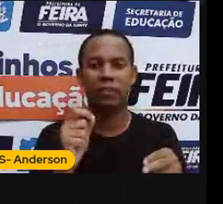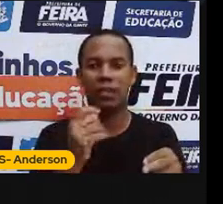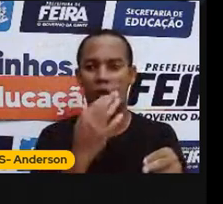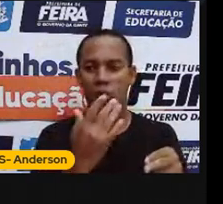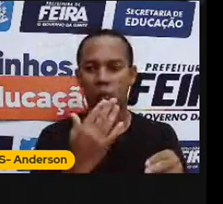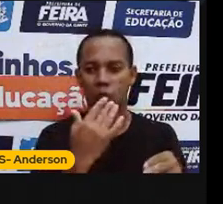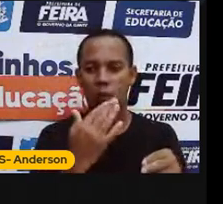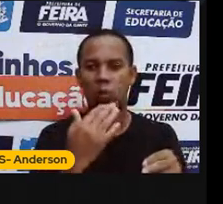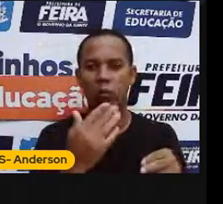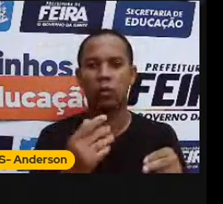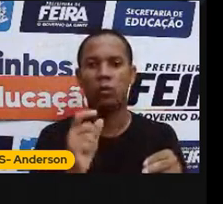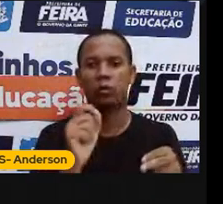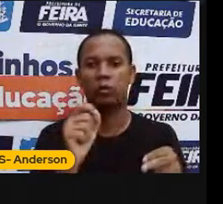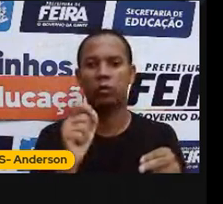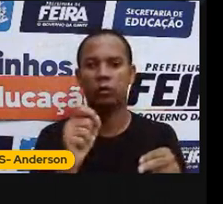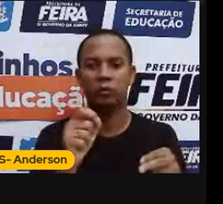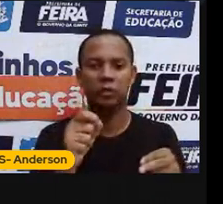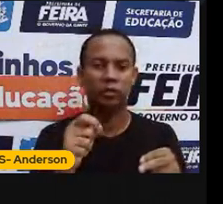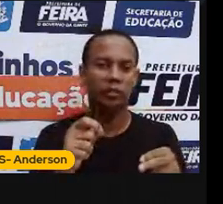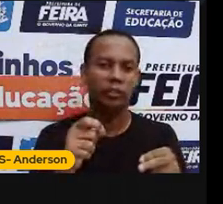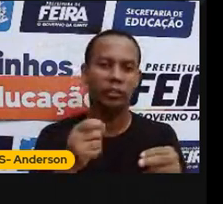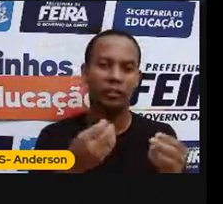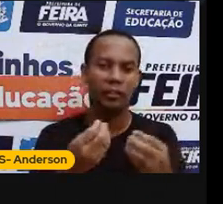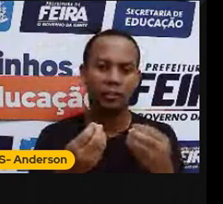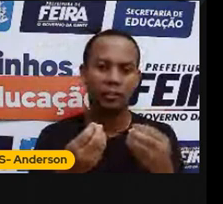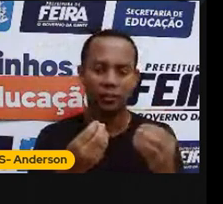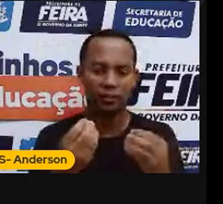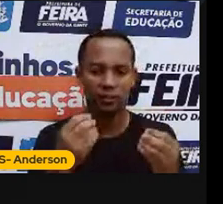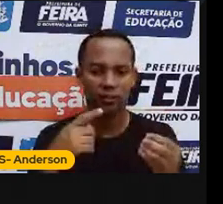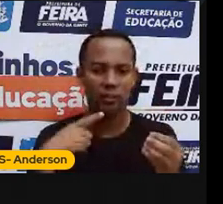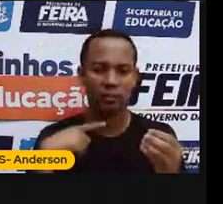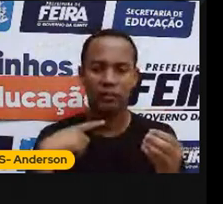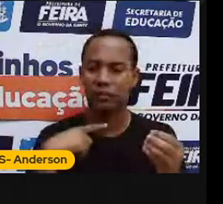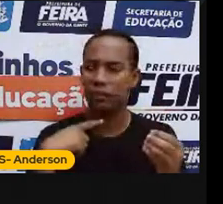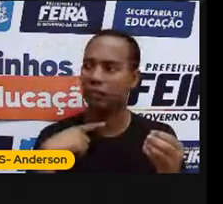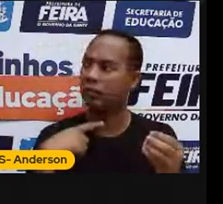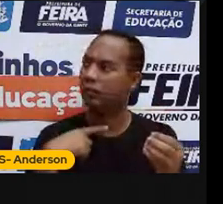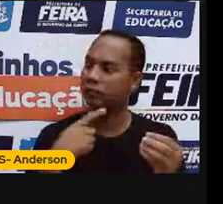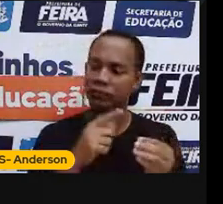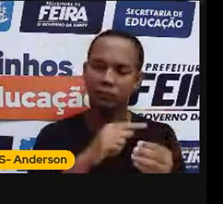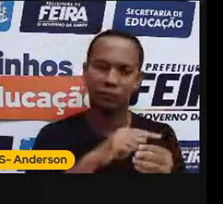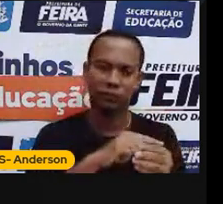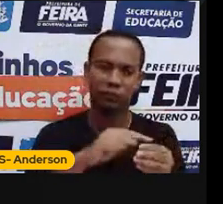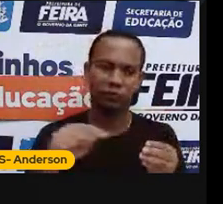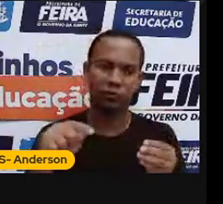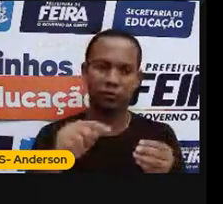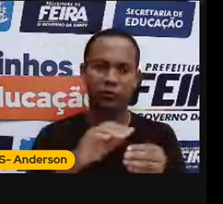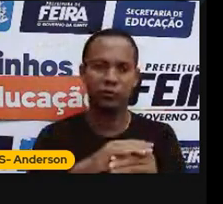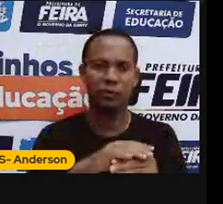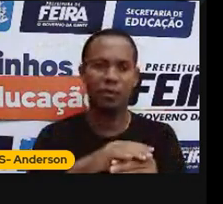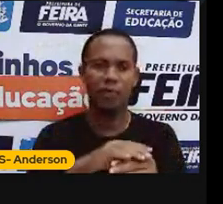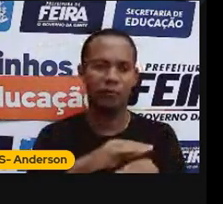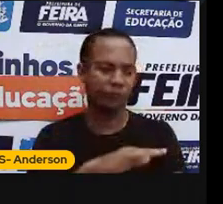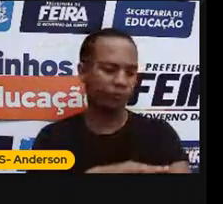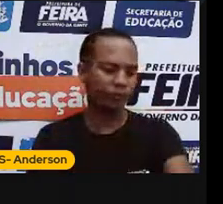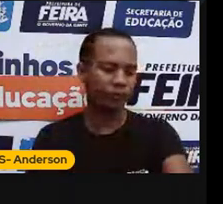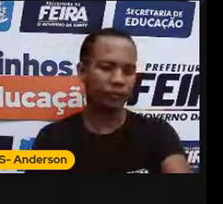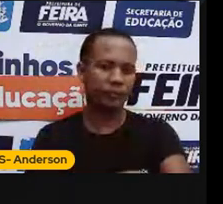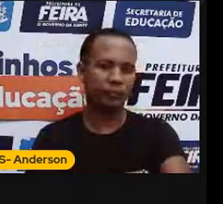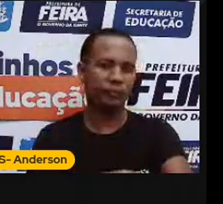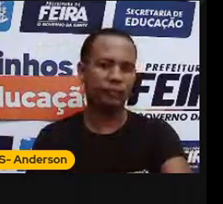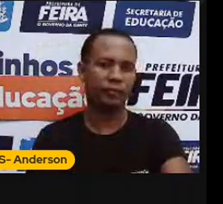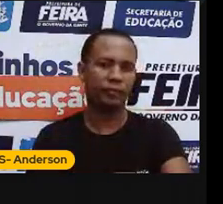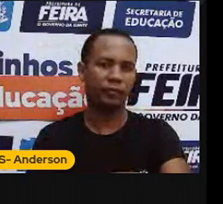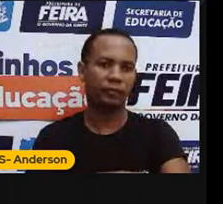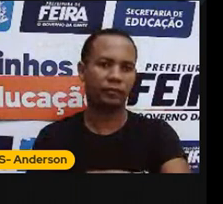porque o pé de jenipapo é enorme. Quando você corta ele verde, que você passa ele assim sobre a pele, deixa eu passar